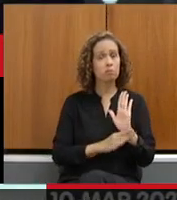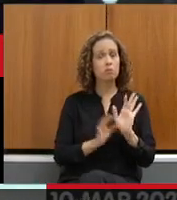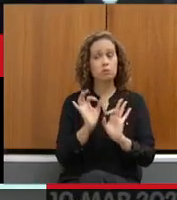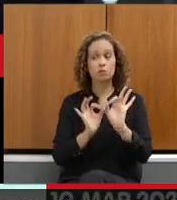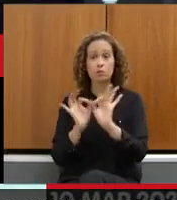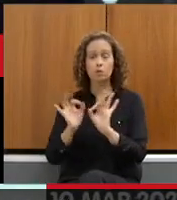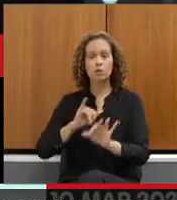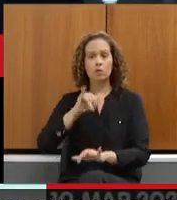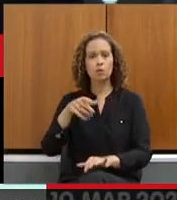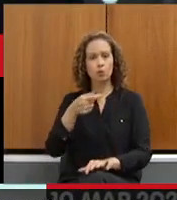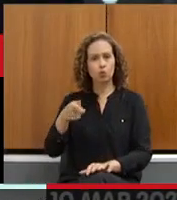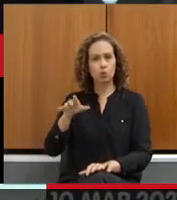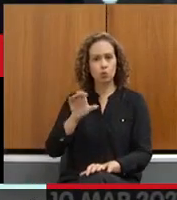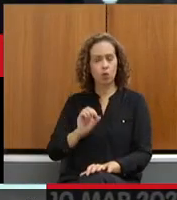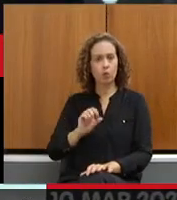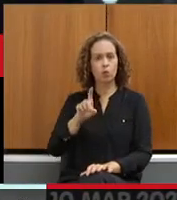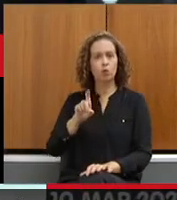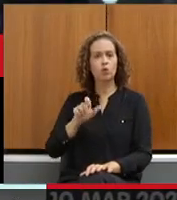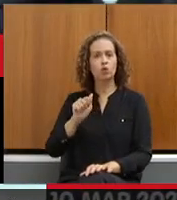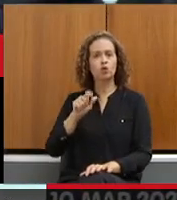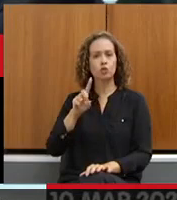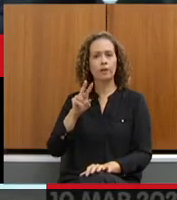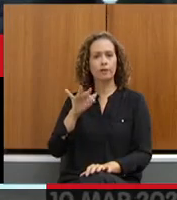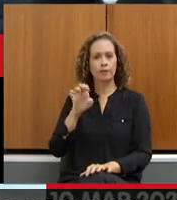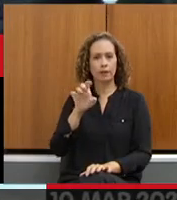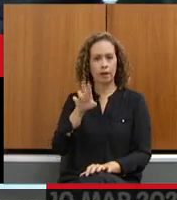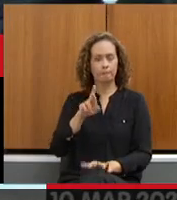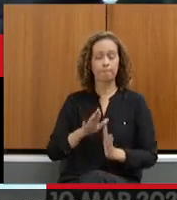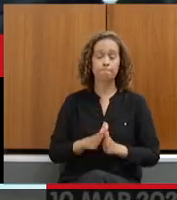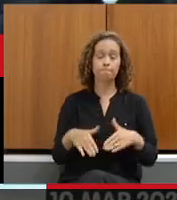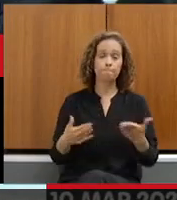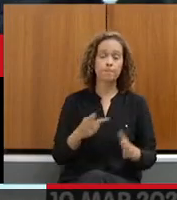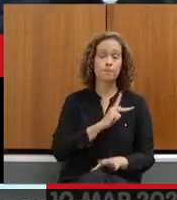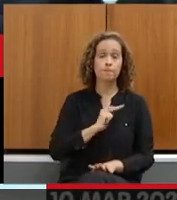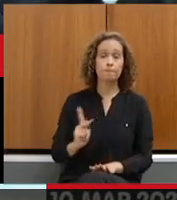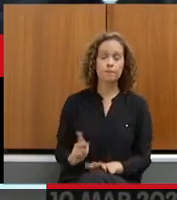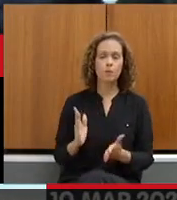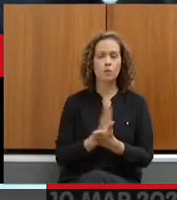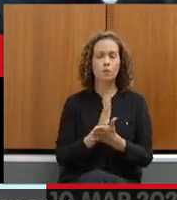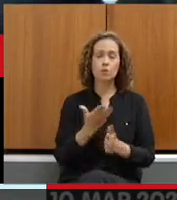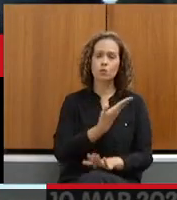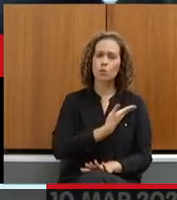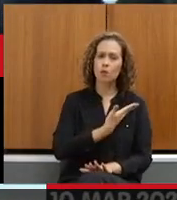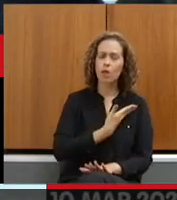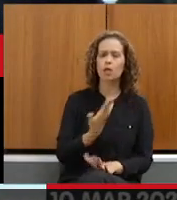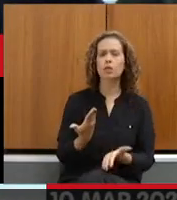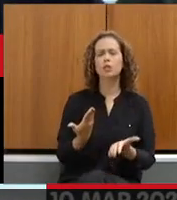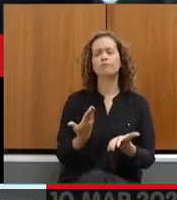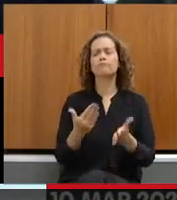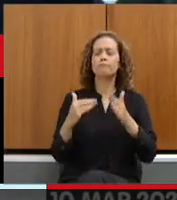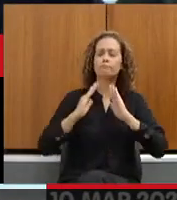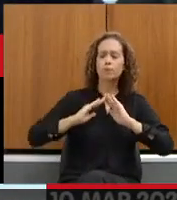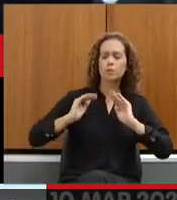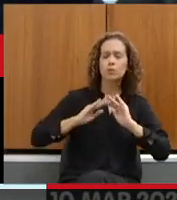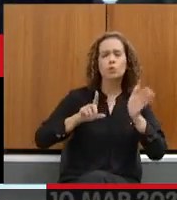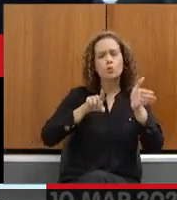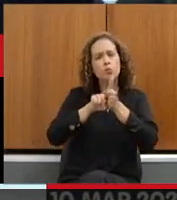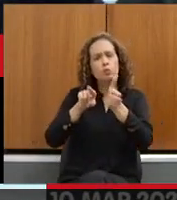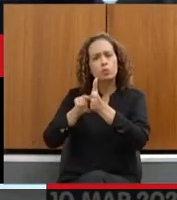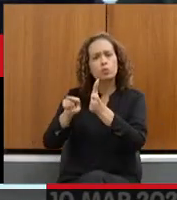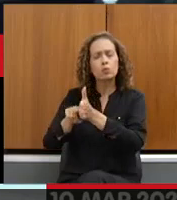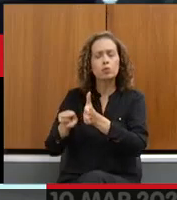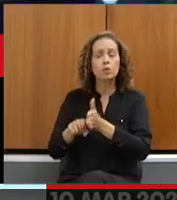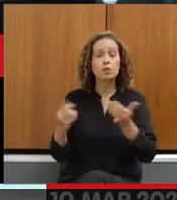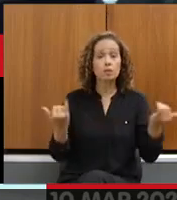João Vitor Xavier Presidente alguns colegas da comissão de saúde me pediram para levantar o questionamento e me